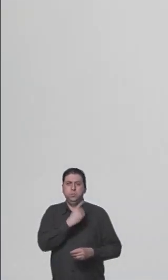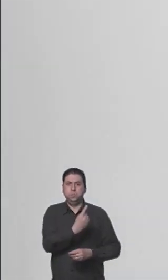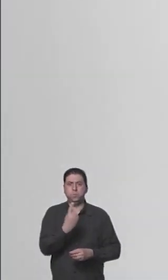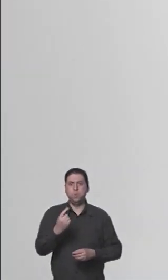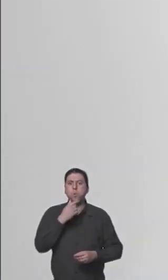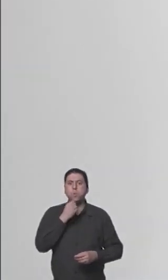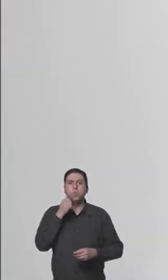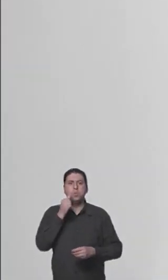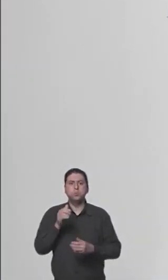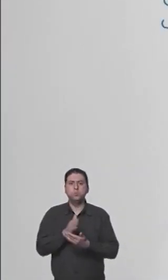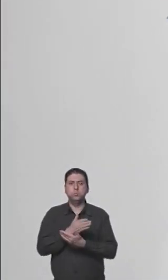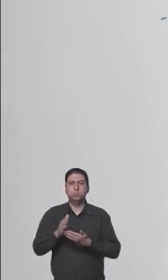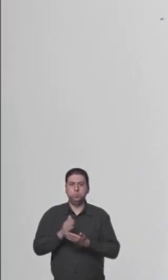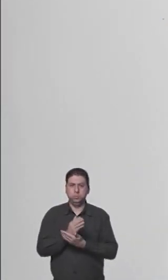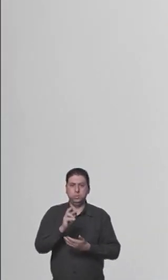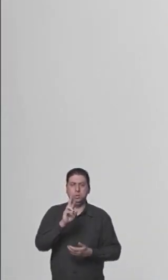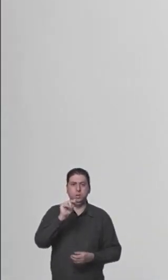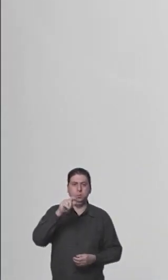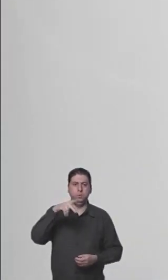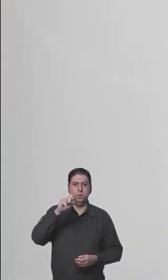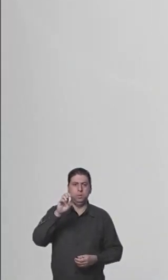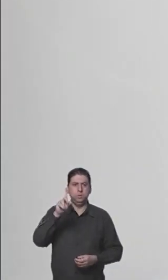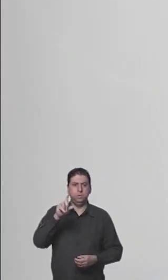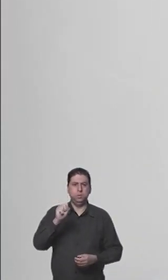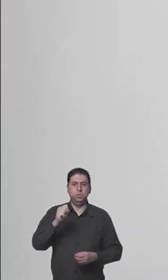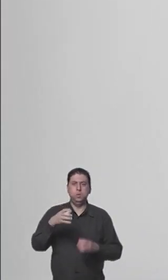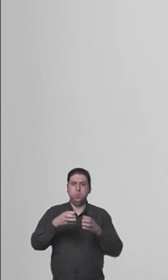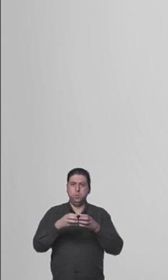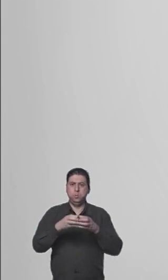Candidatos a deputados estaduais do Republicano.